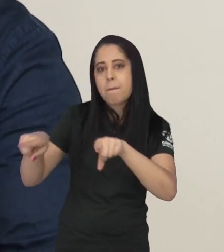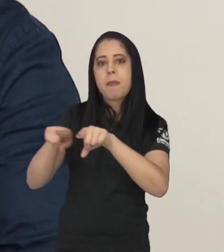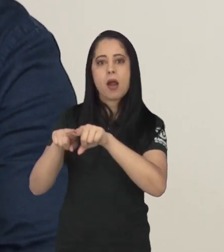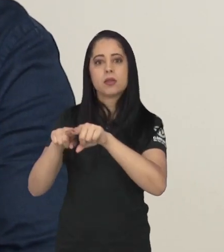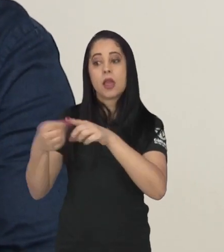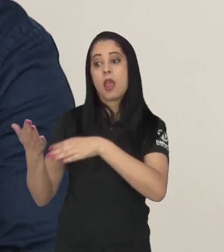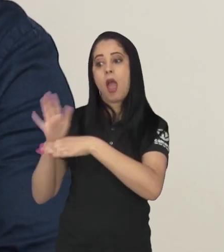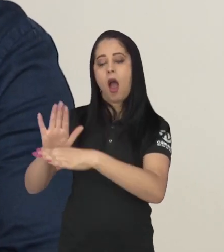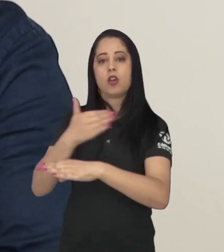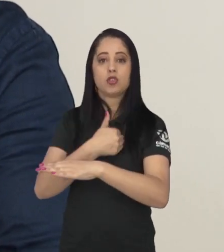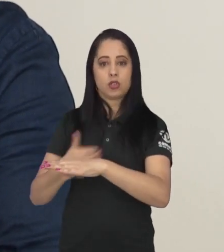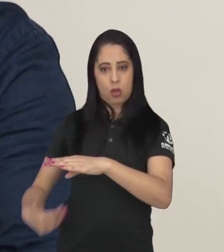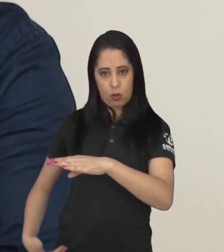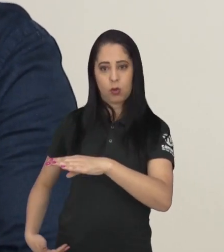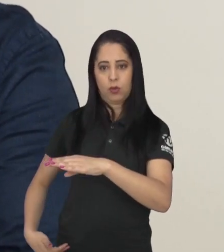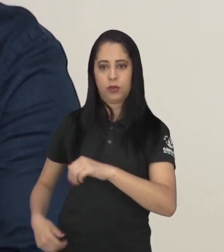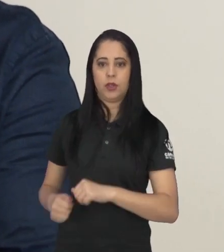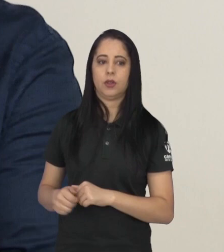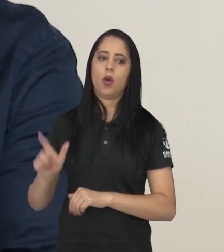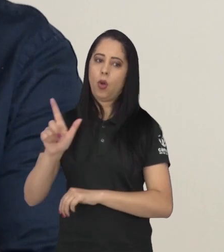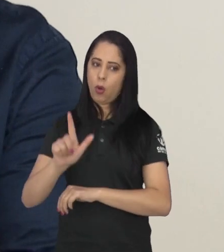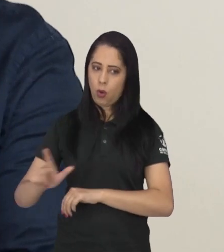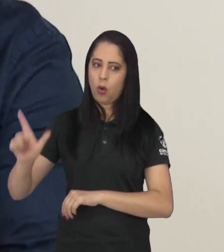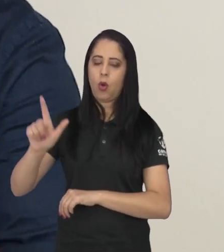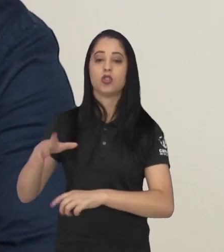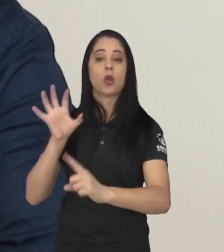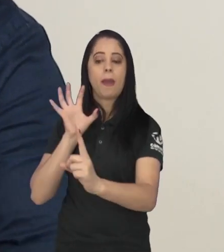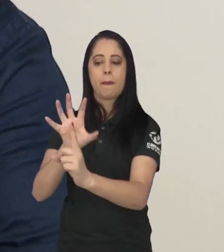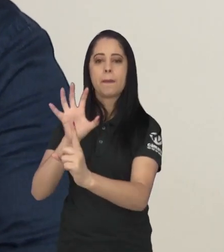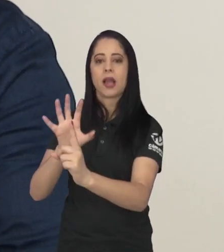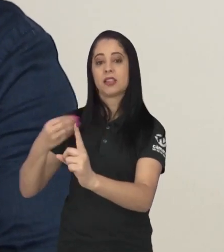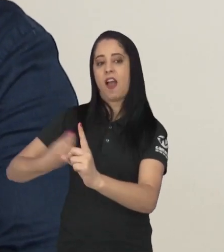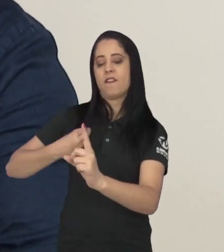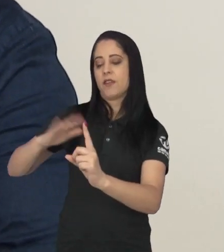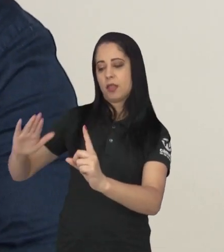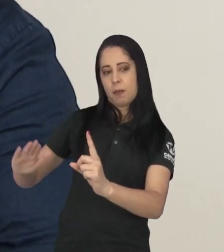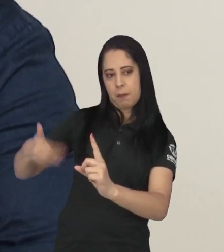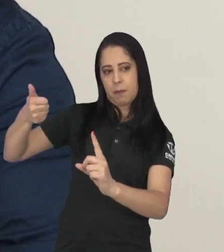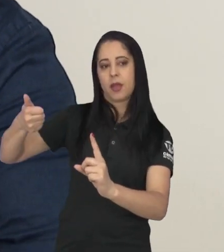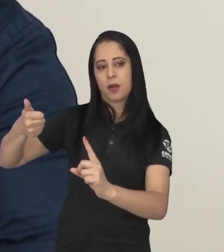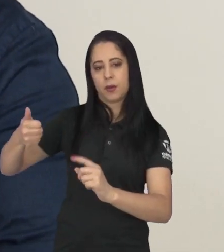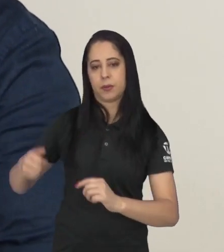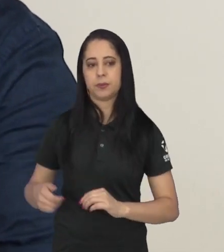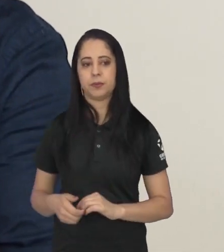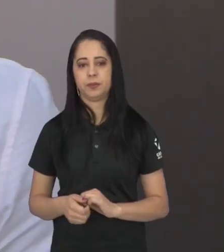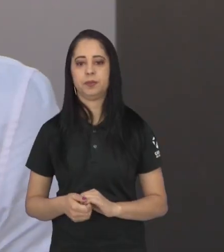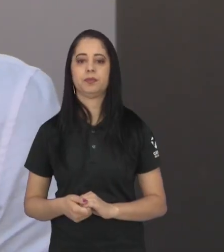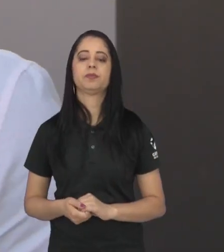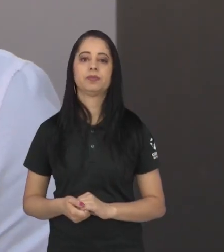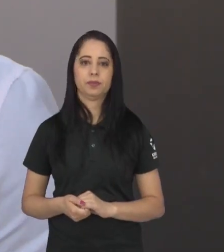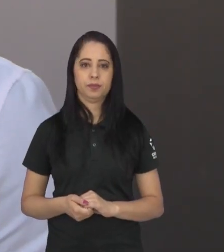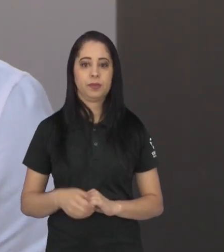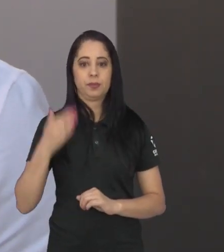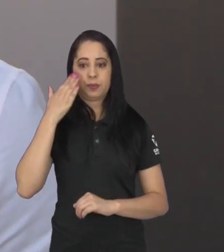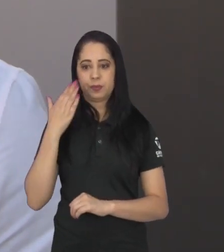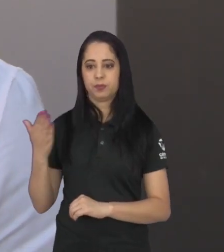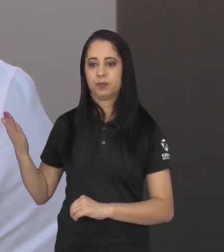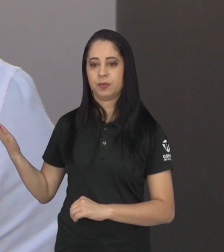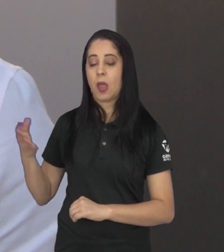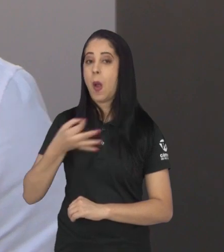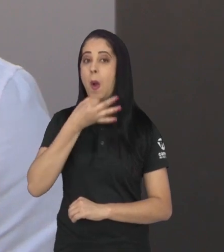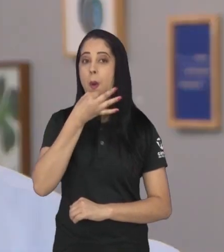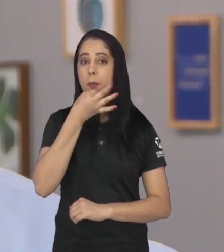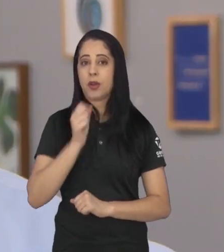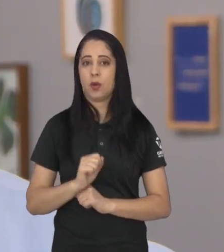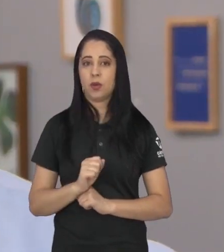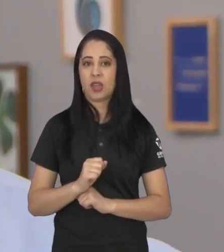soluções para o poder público municipal e soluções que, claro, impactam numa melhor qualidade de vida para as pessoas. Segundo o